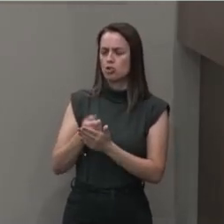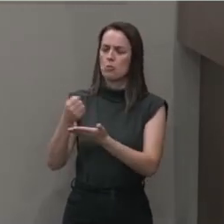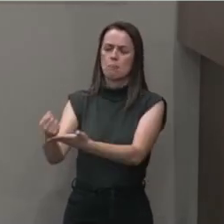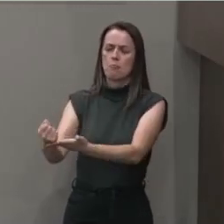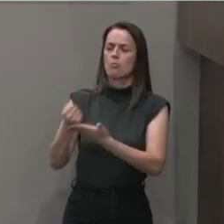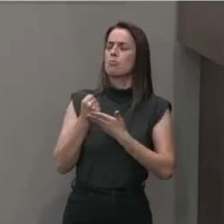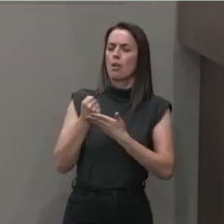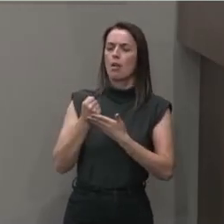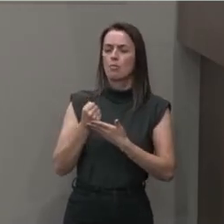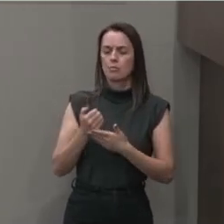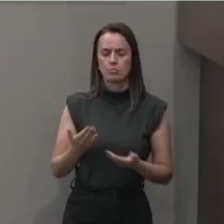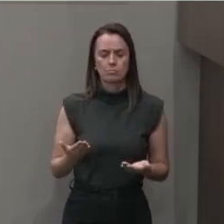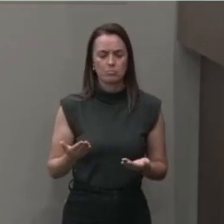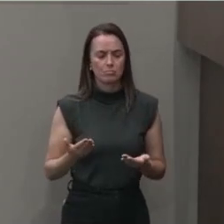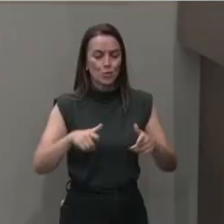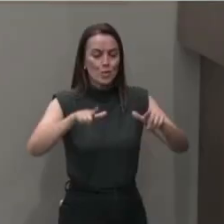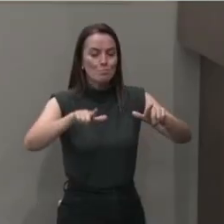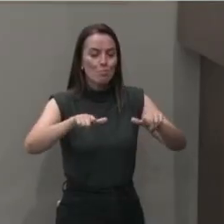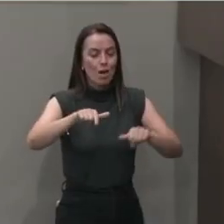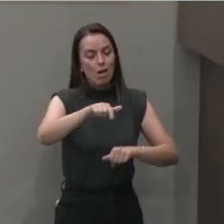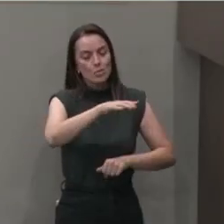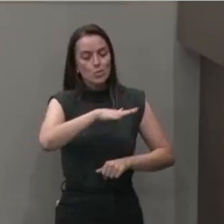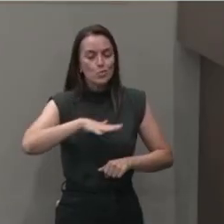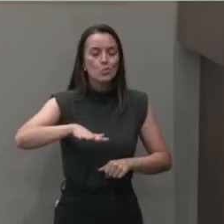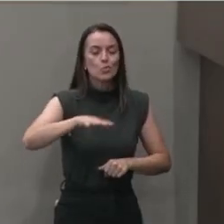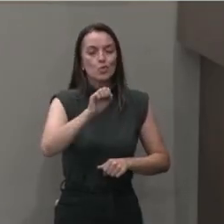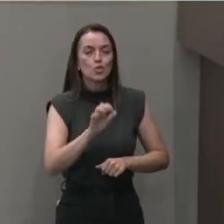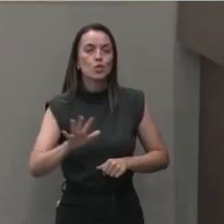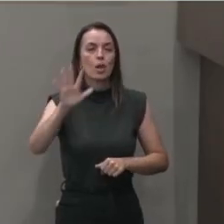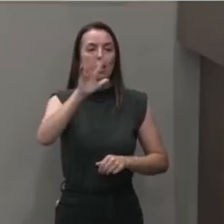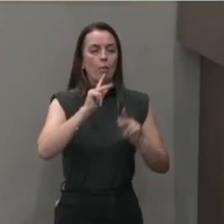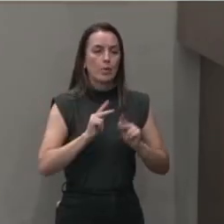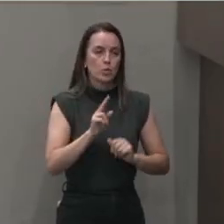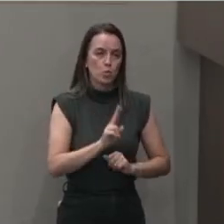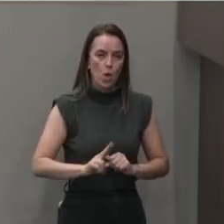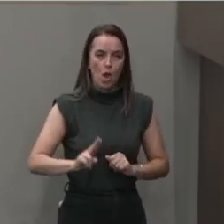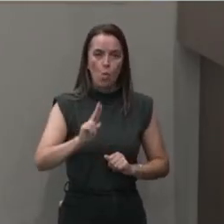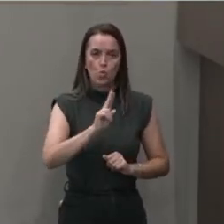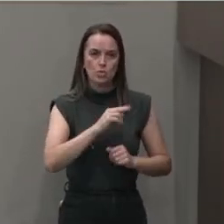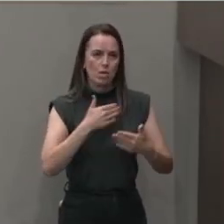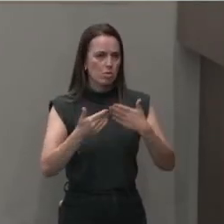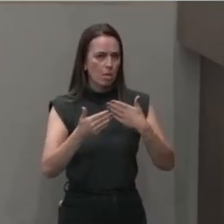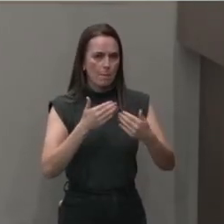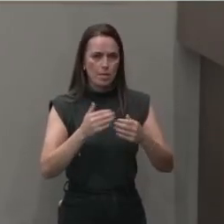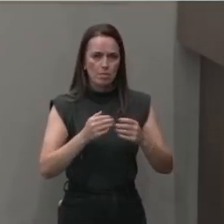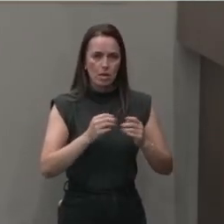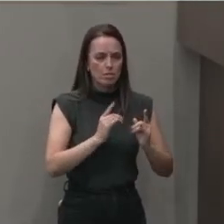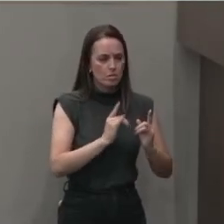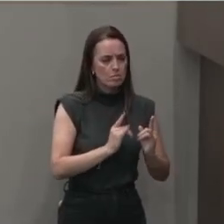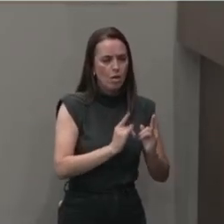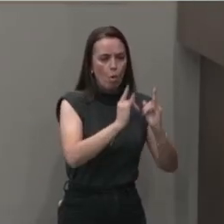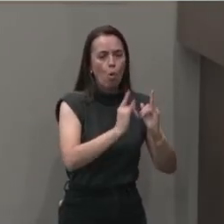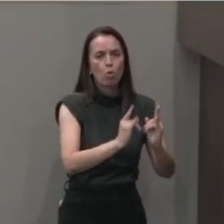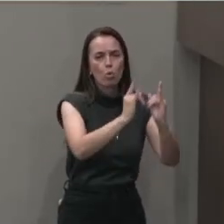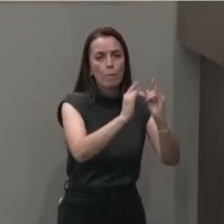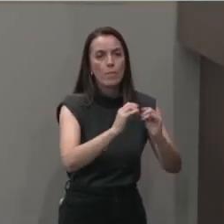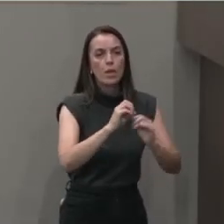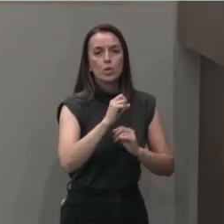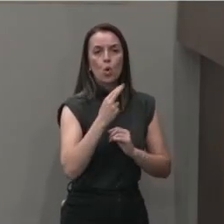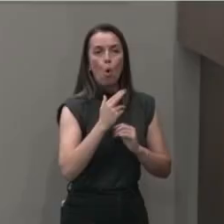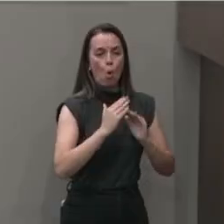nos espaços de uso comum de condomínios verticais ou horizontais, devendo a encomenda ser entregue na